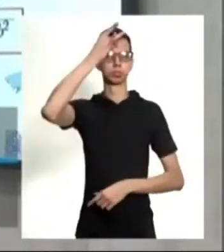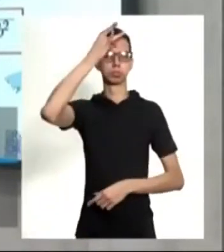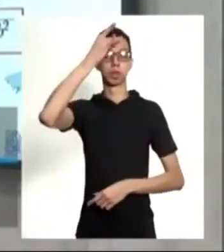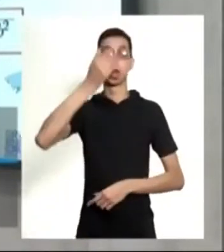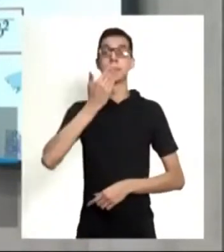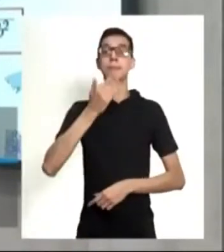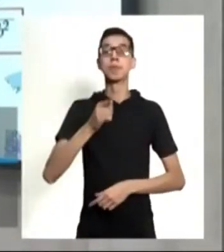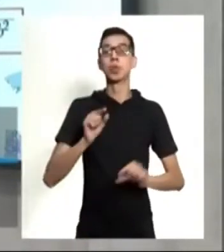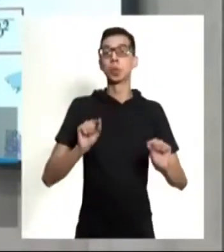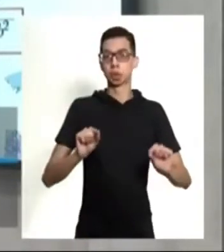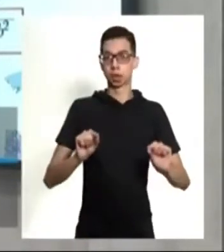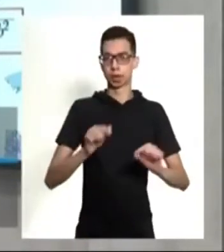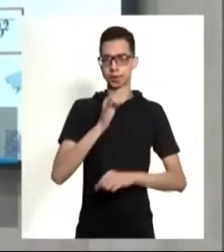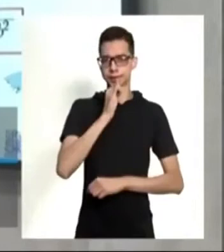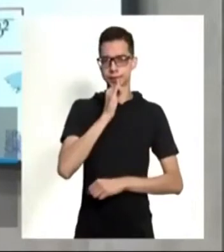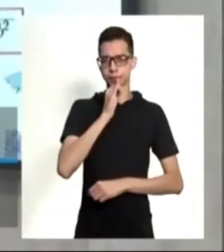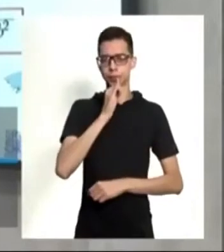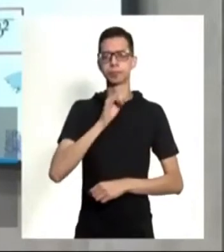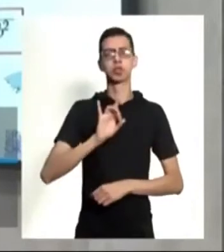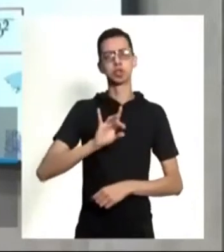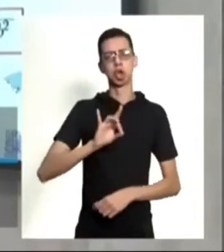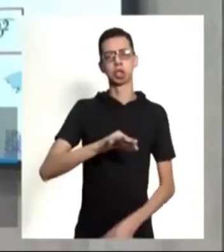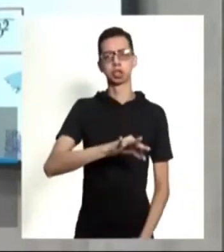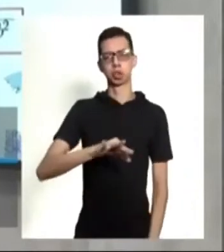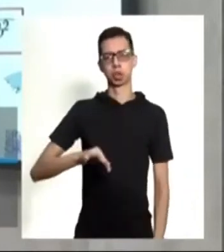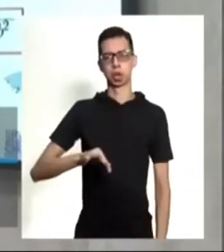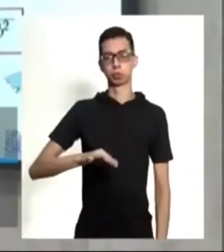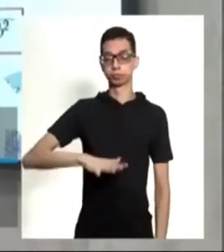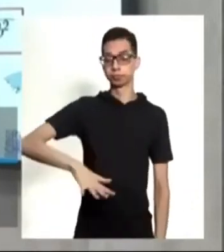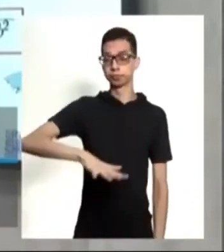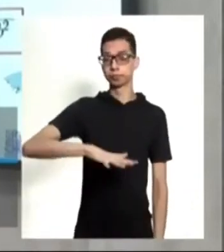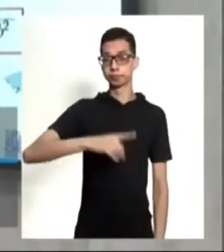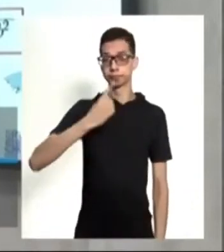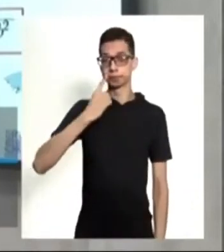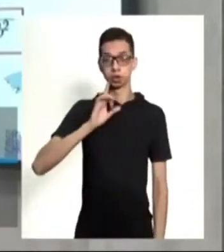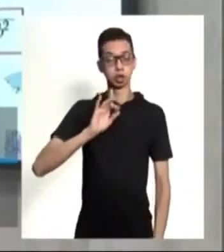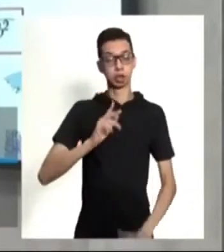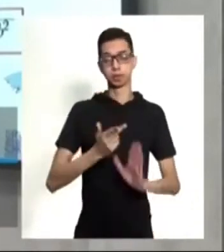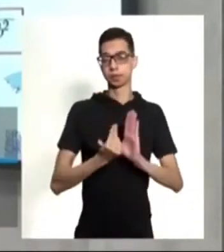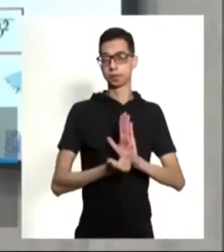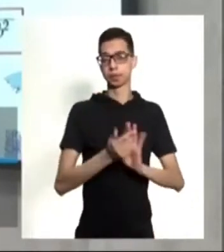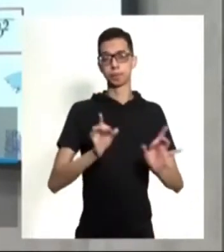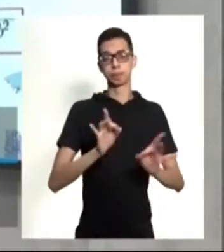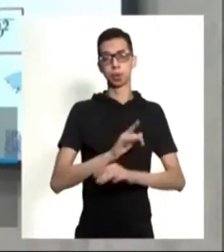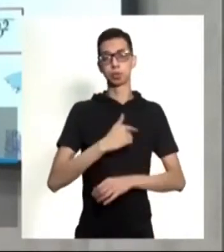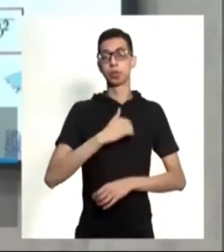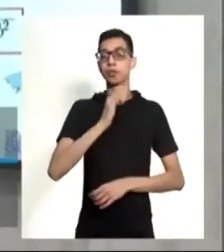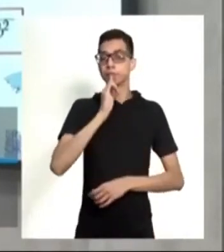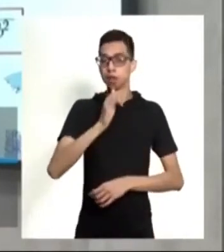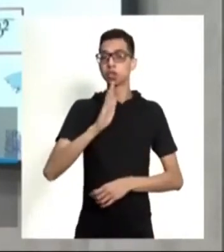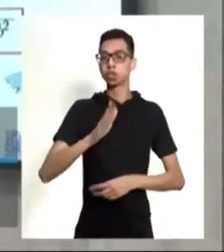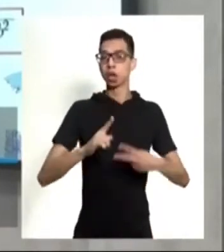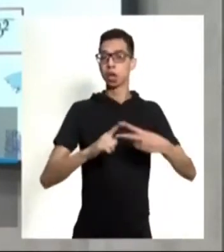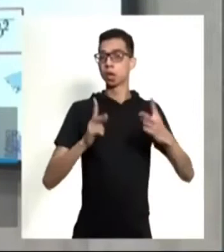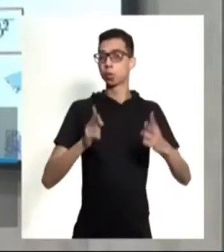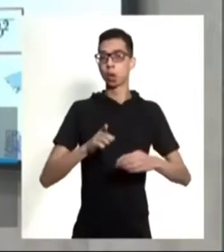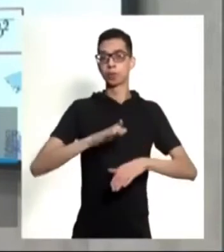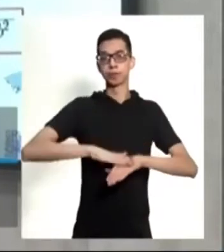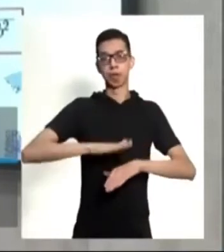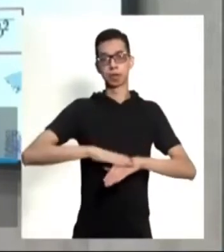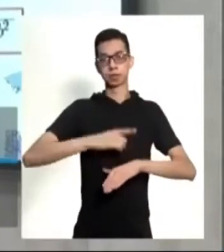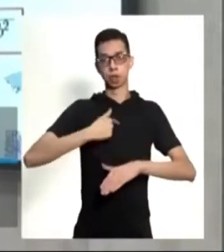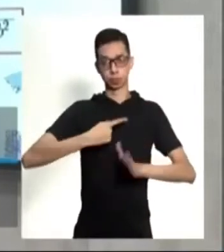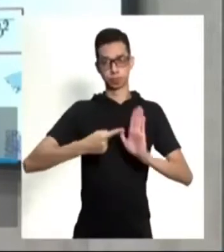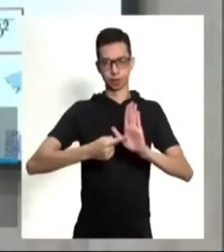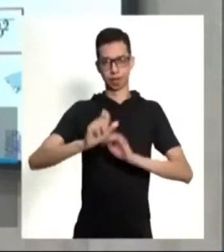você calcular a diagonal da face, desenha a diagonal na face e faz o Pitágoras naquele triangulinho azul que eu estou te indicando aí. Não precisa decorar essa frase.